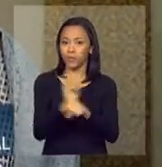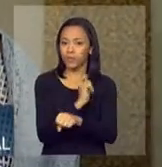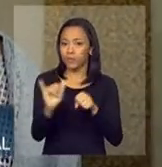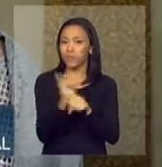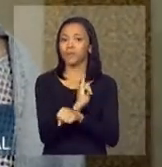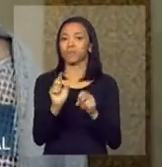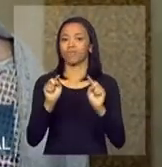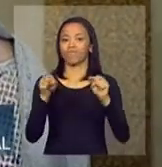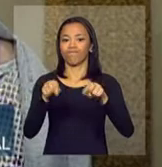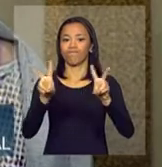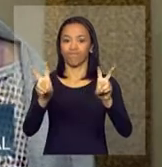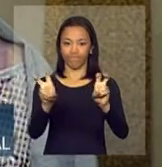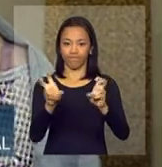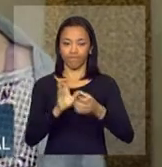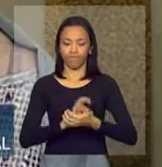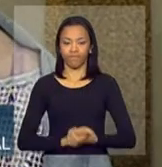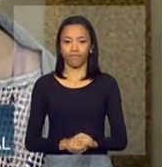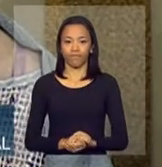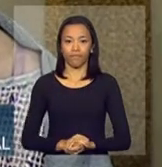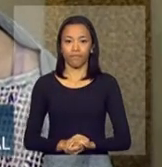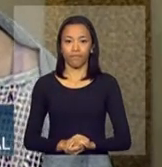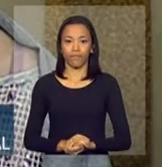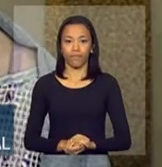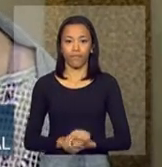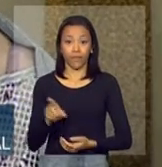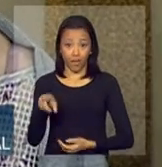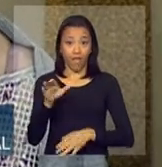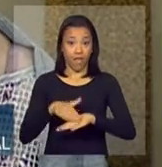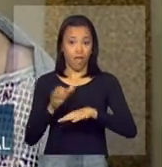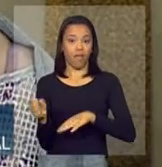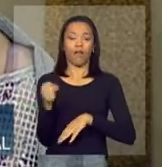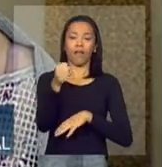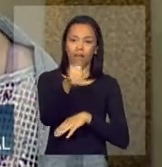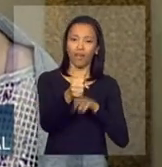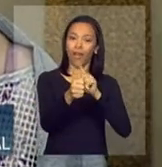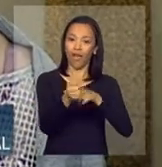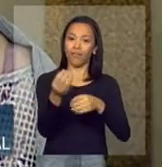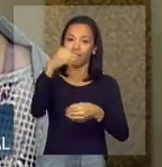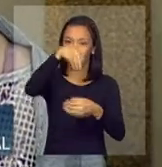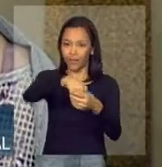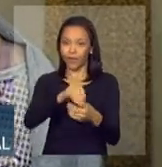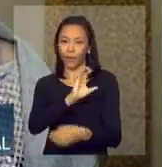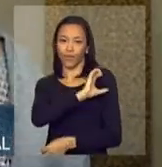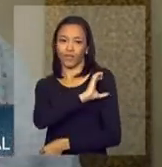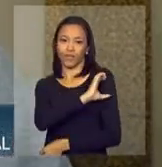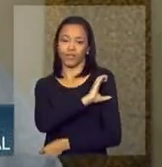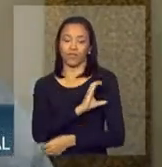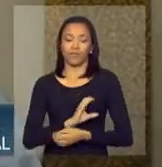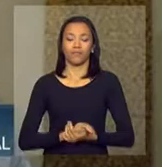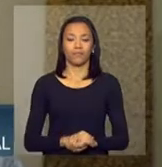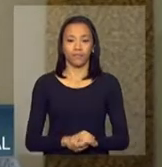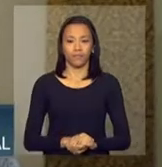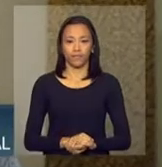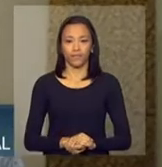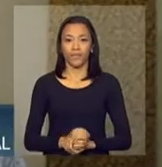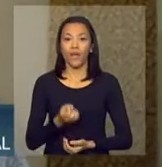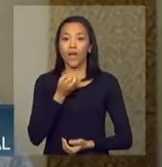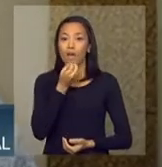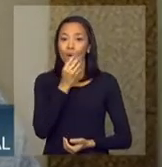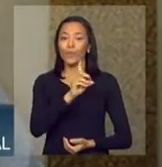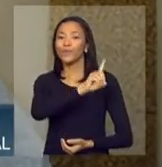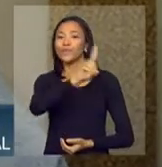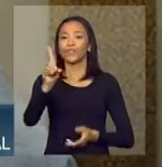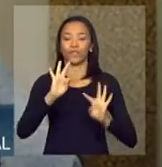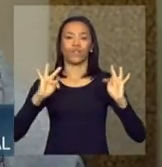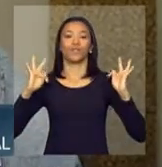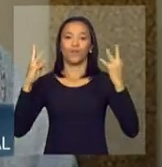Nutricional. E ele faz parte dessa coordenação. A fama é fama, né? Bom dia a todas